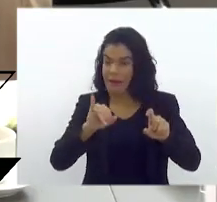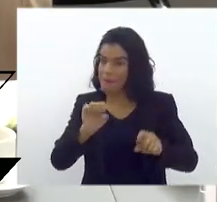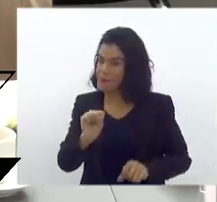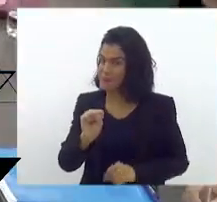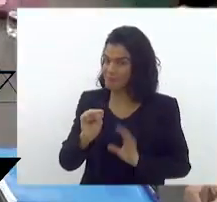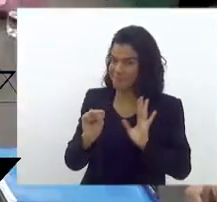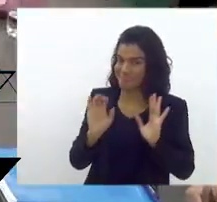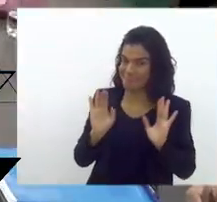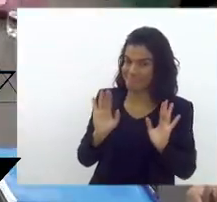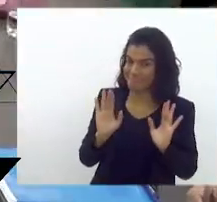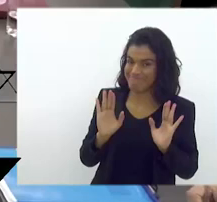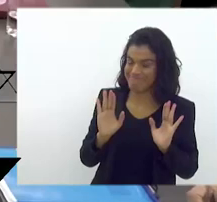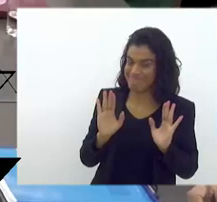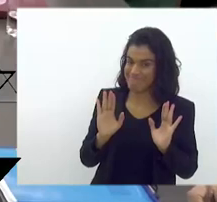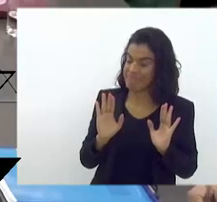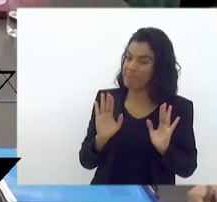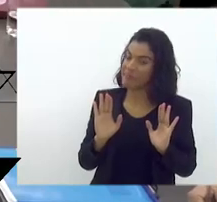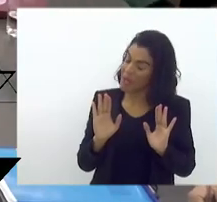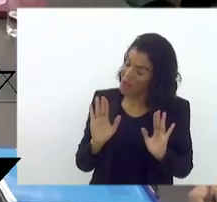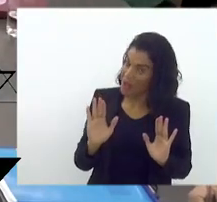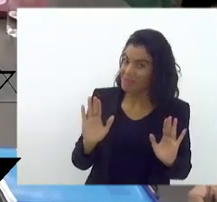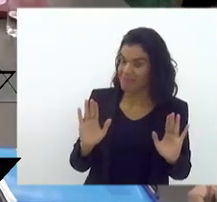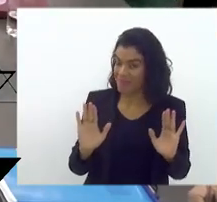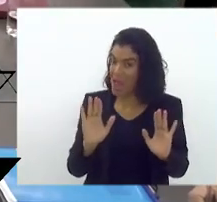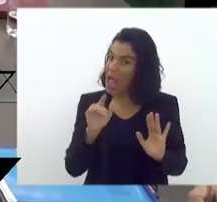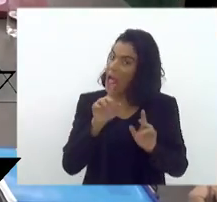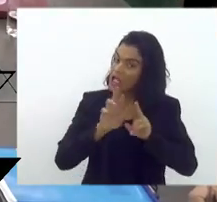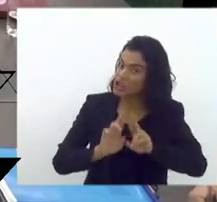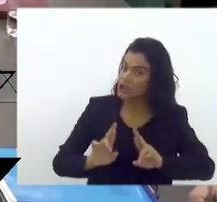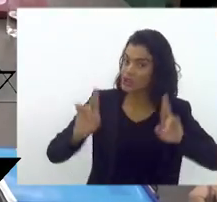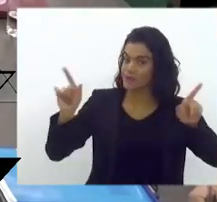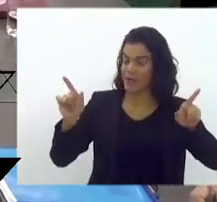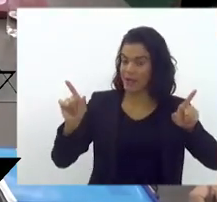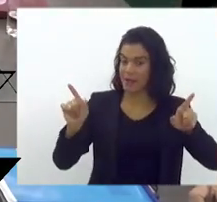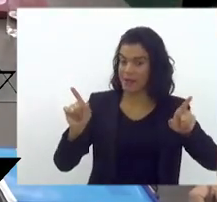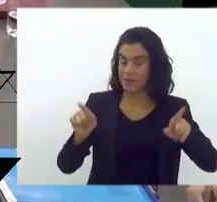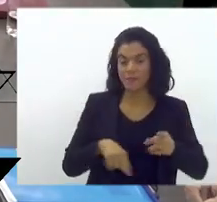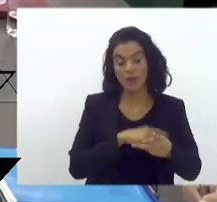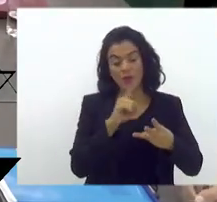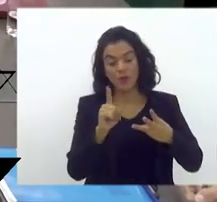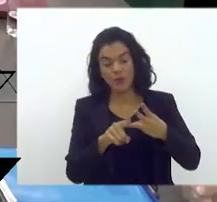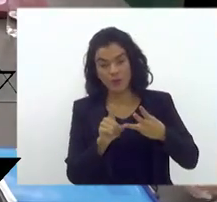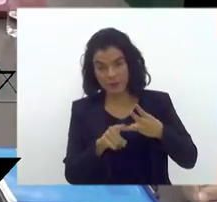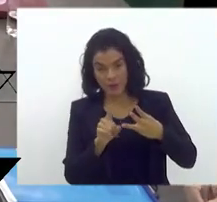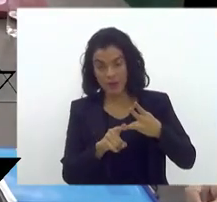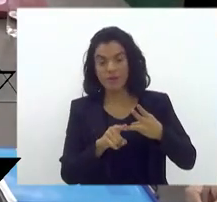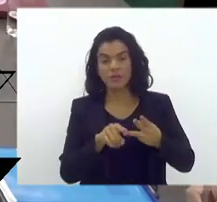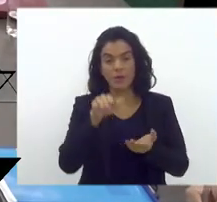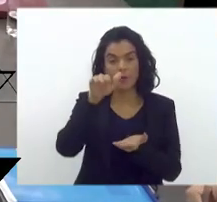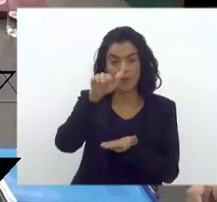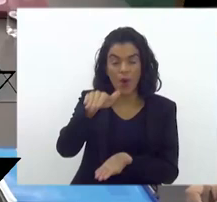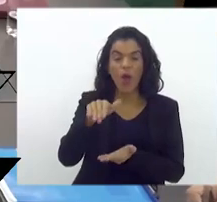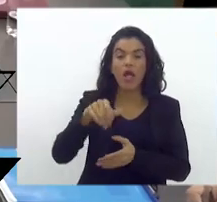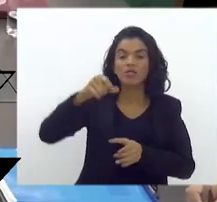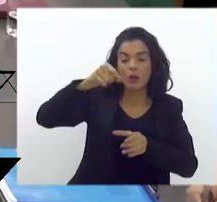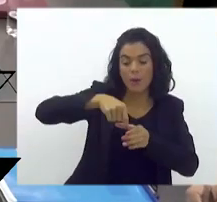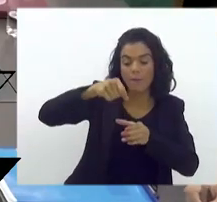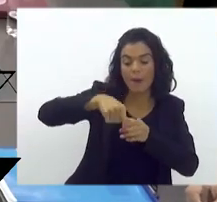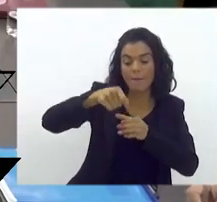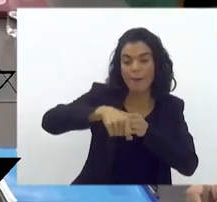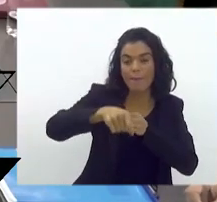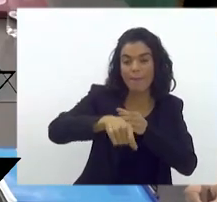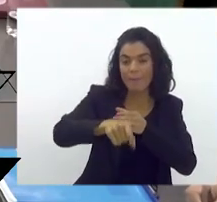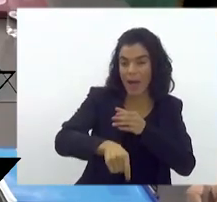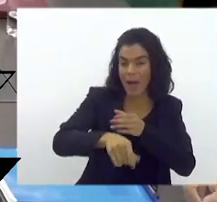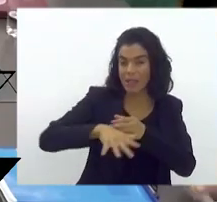maconha. Mas tem essa polêmica. Coisas distintas. E o terceiro bloco é a questão do plantio no território do Rio de